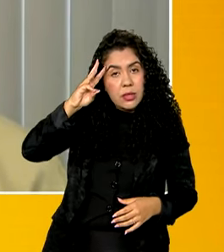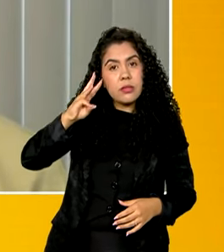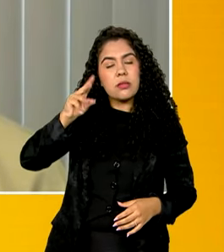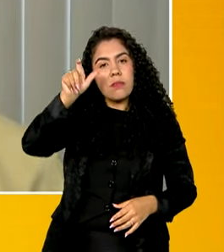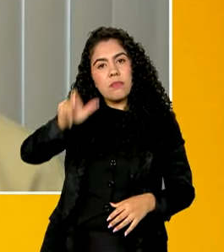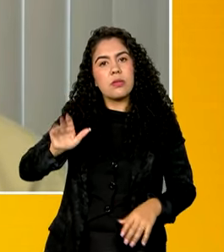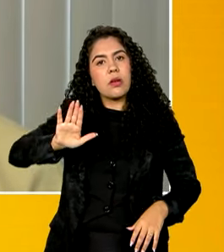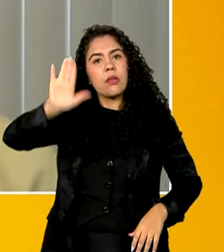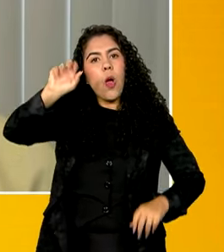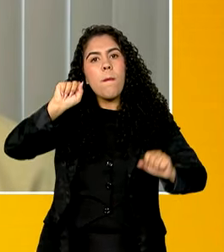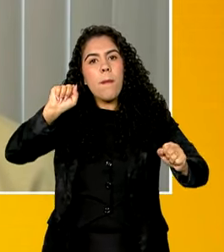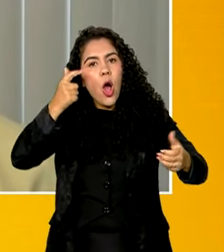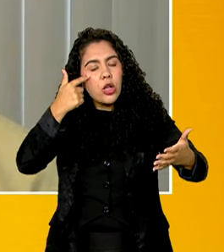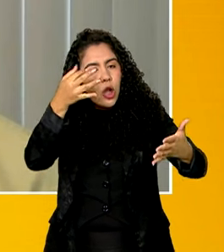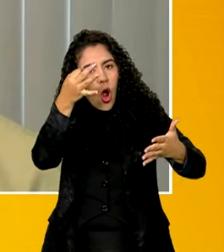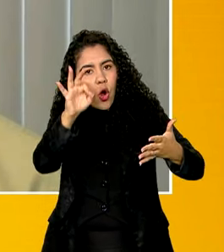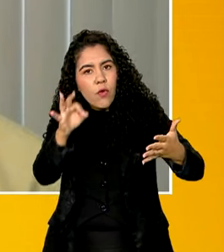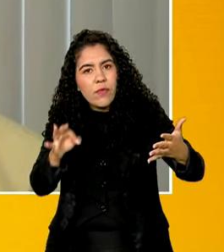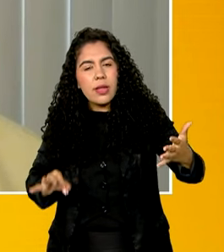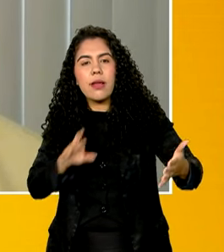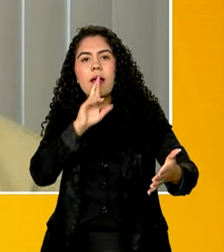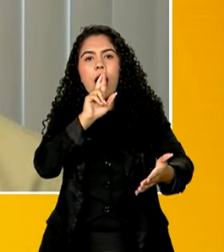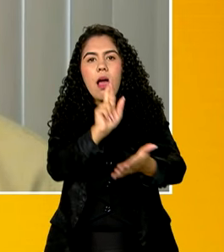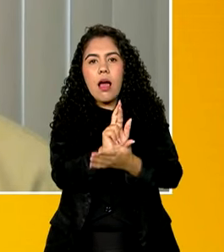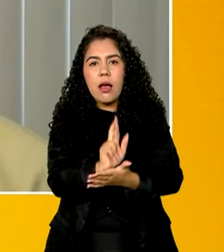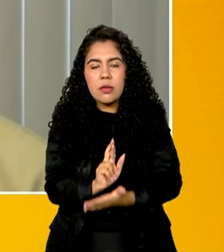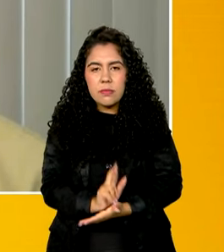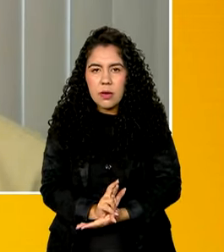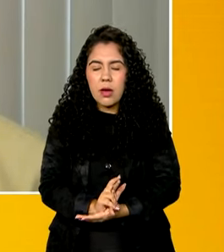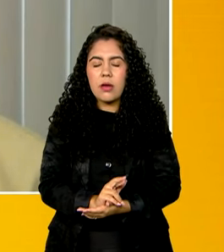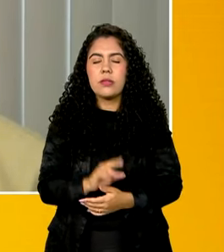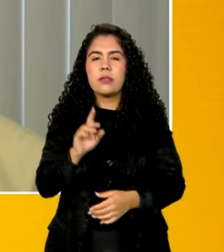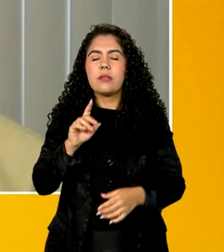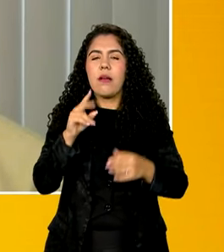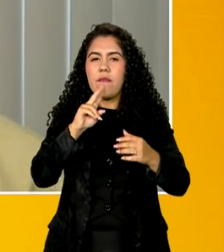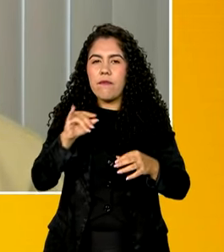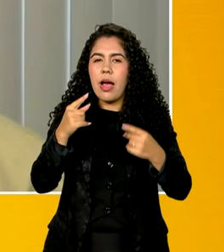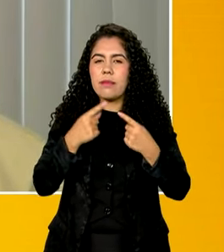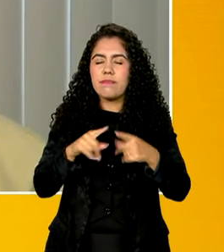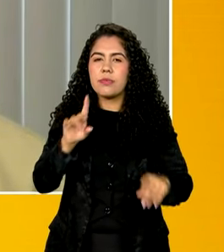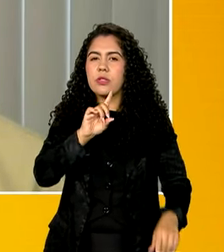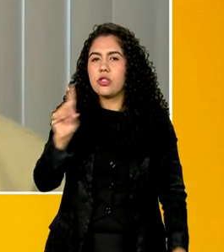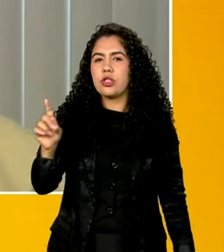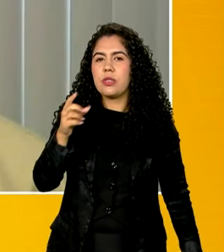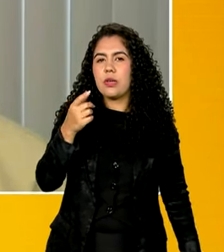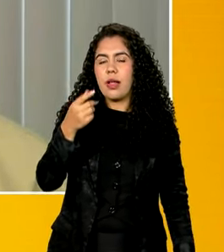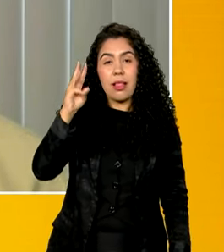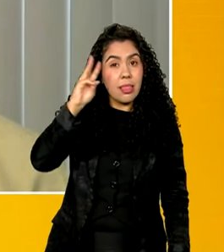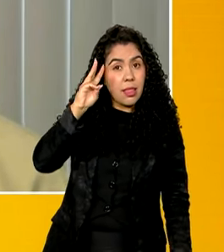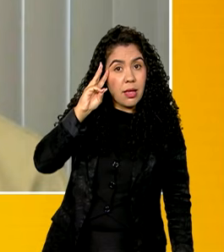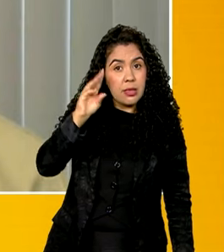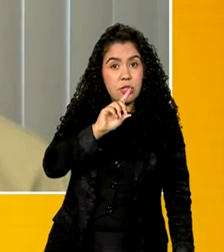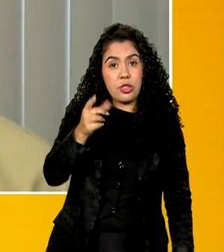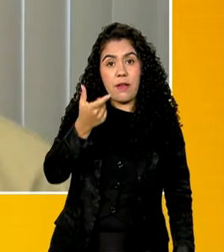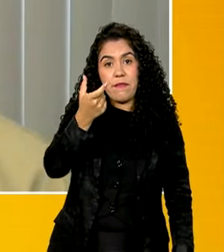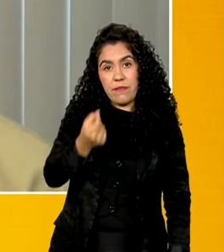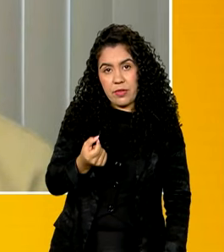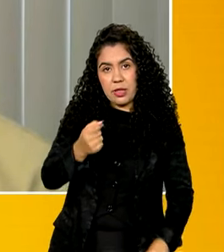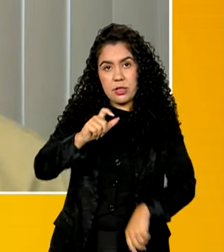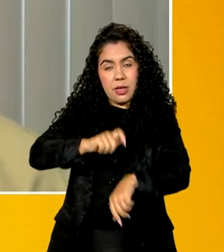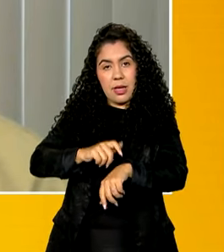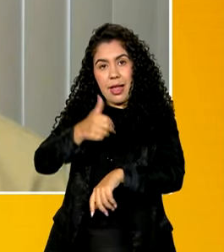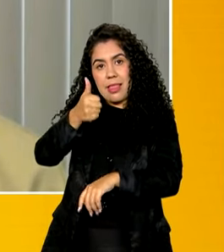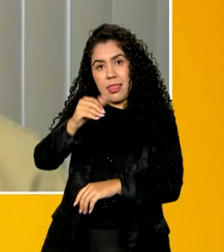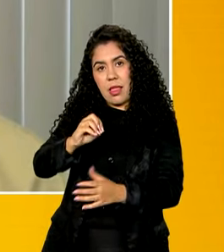o gabarito. O gabarito vai ser liberado na terça-feira, dia 20, né? Por volta das 10 horas da